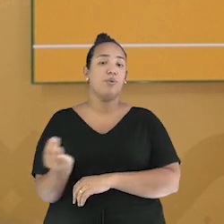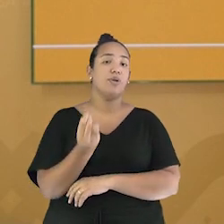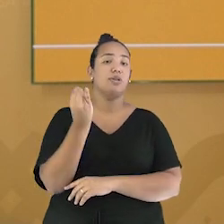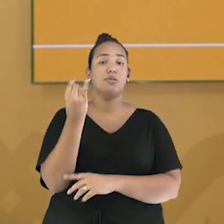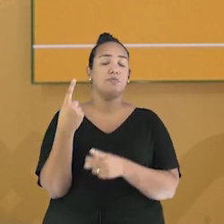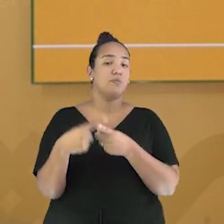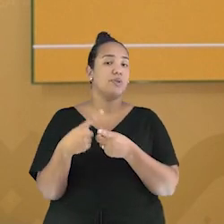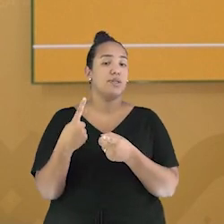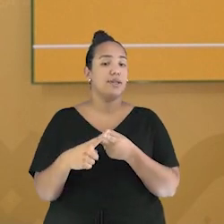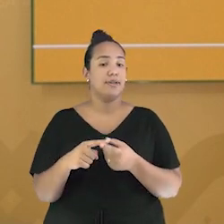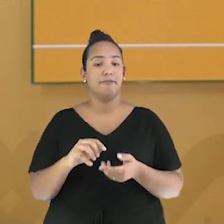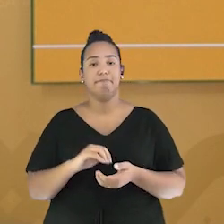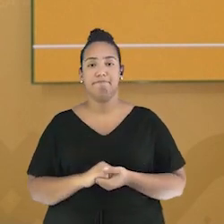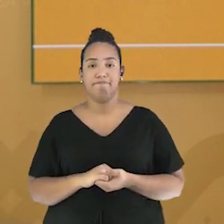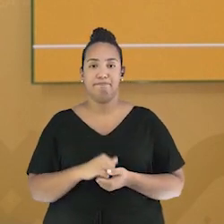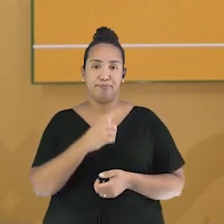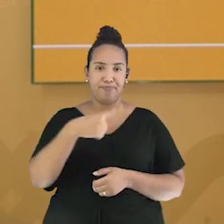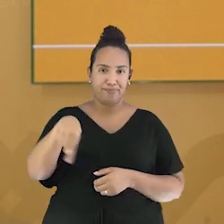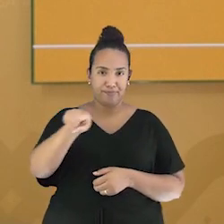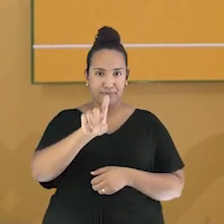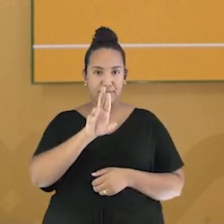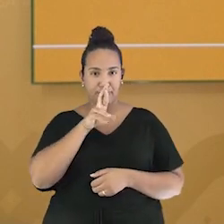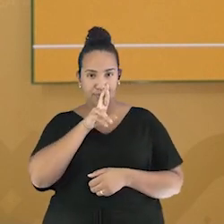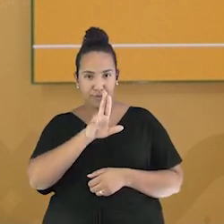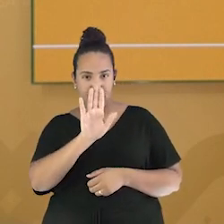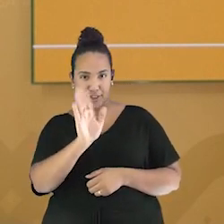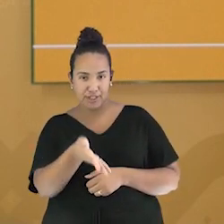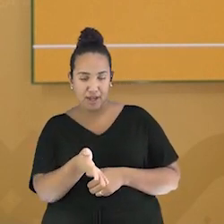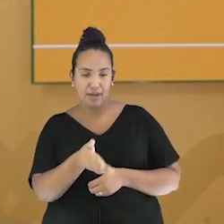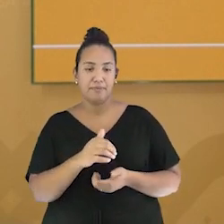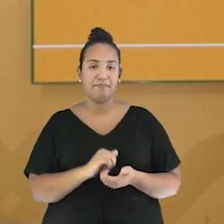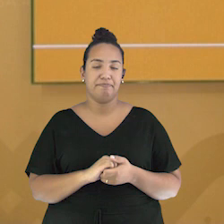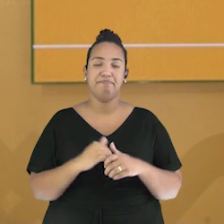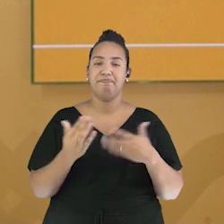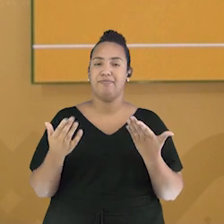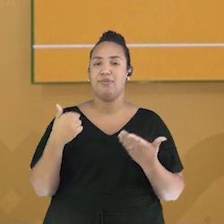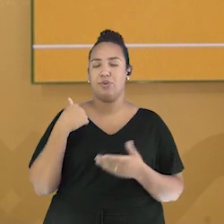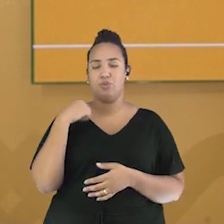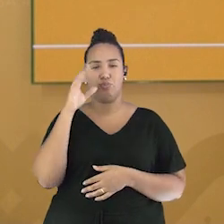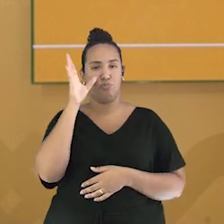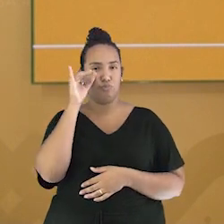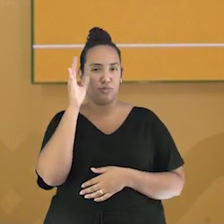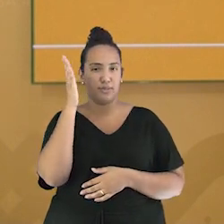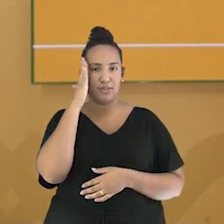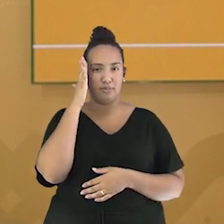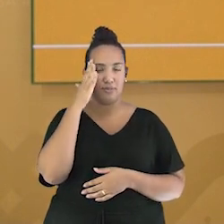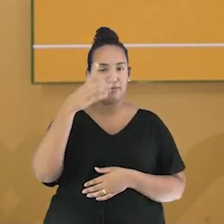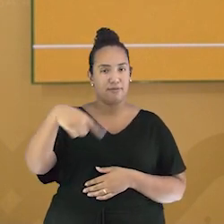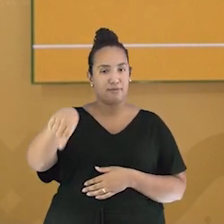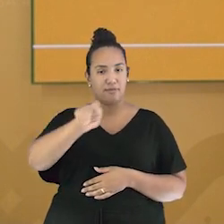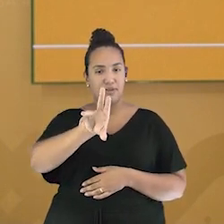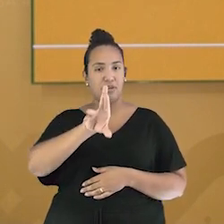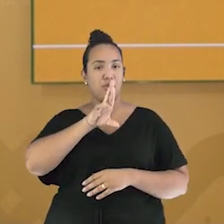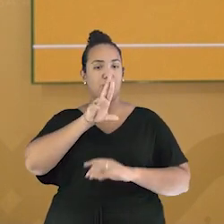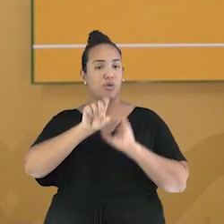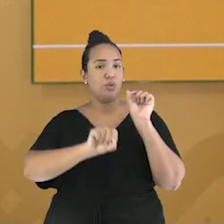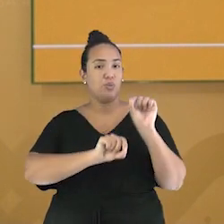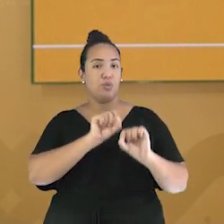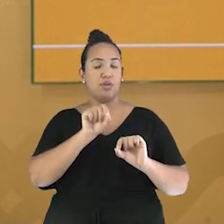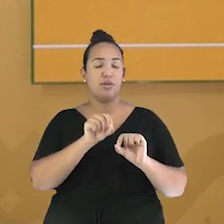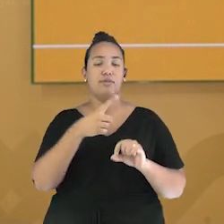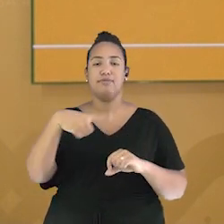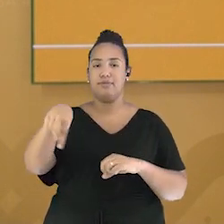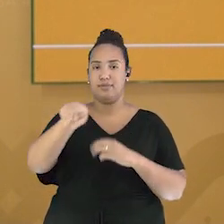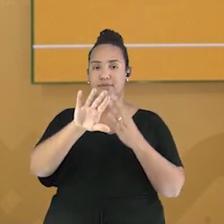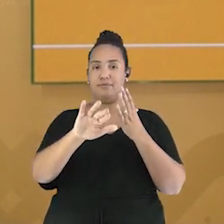ambiente? Você respondeu? Eu estou curiosa para saber a sua resposta, que você vai